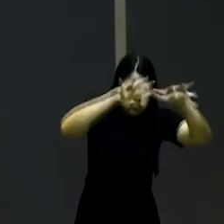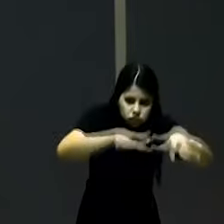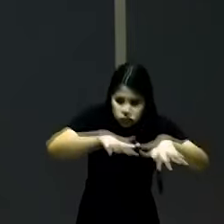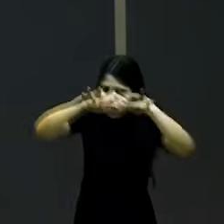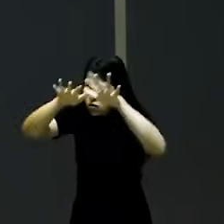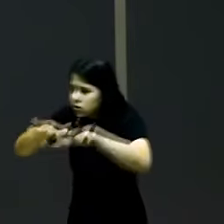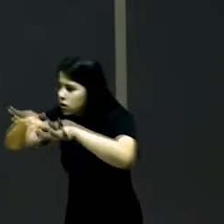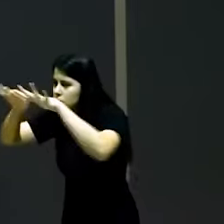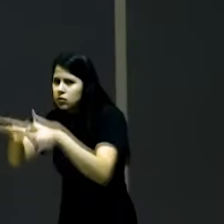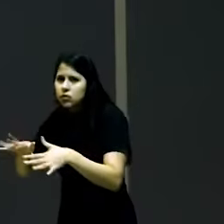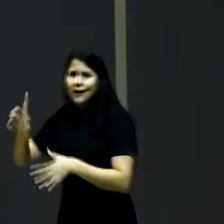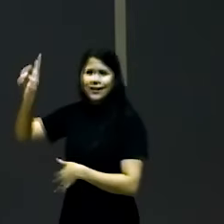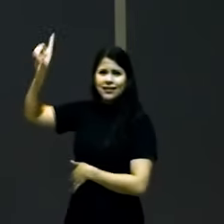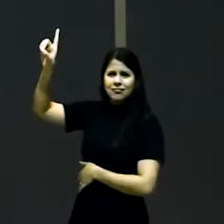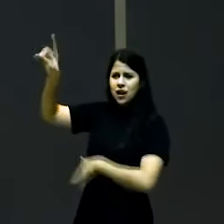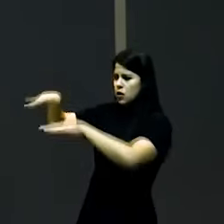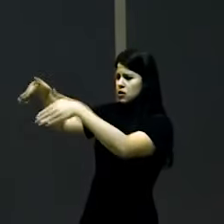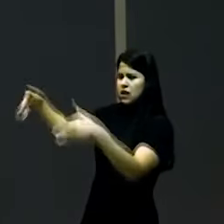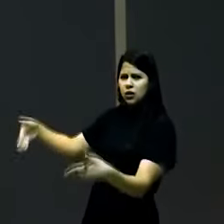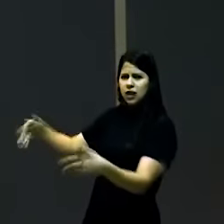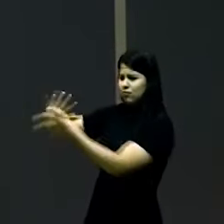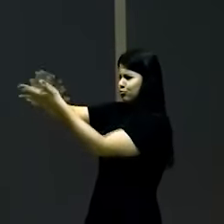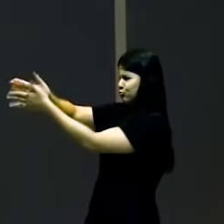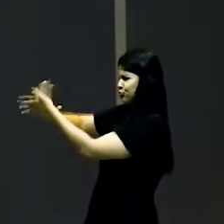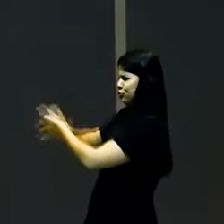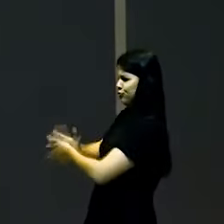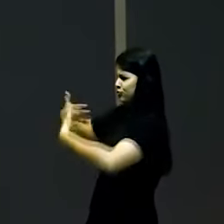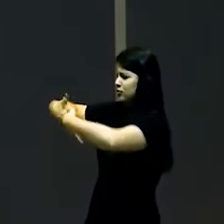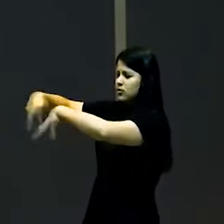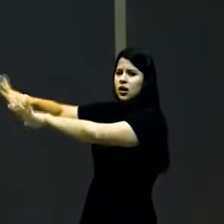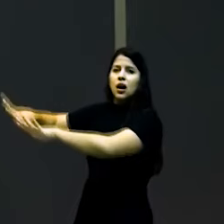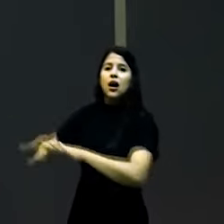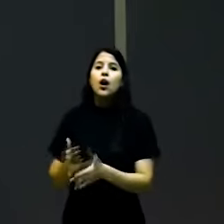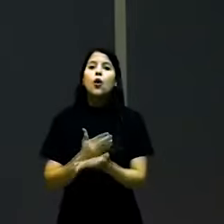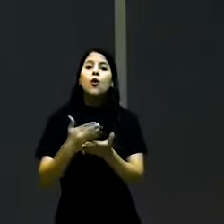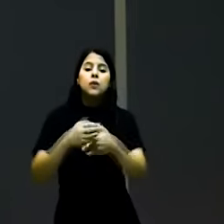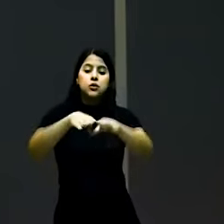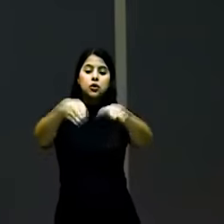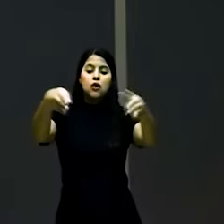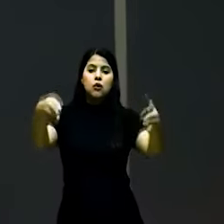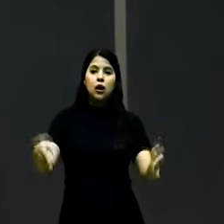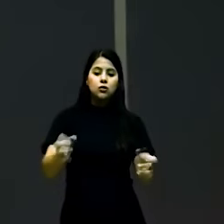Derrubaram os altares do Senhor e começaram a construir altares a Baal.